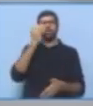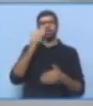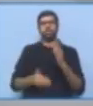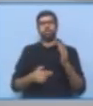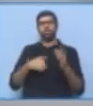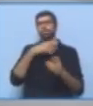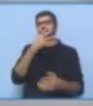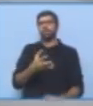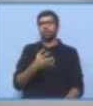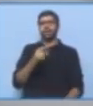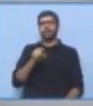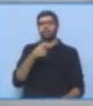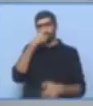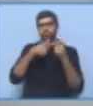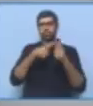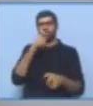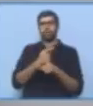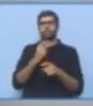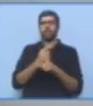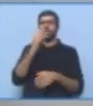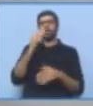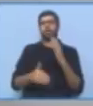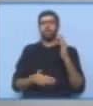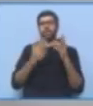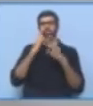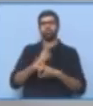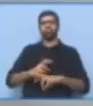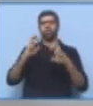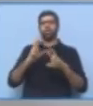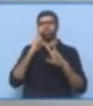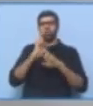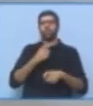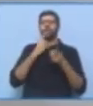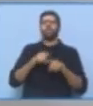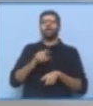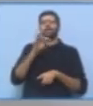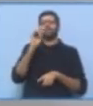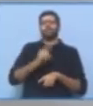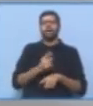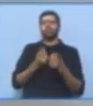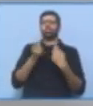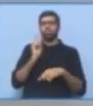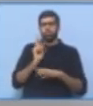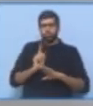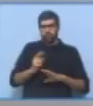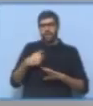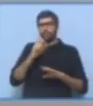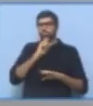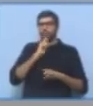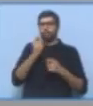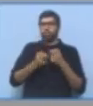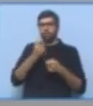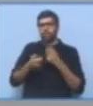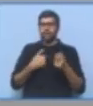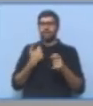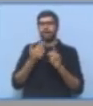eu não vou dizer que depois estas pessoas de repente descobrem ou redescobrem uma fé, mas elas próprias, se calhar, sem o saber, começaram a praticar